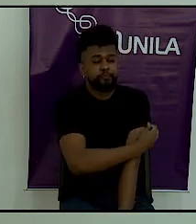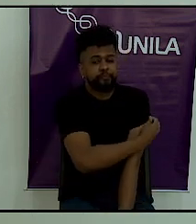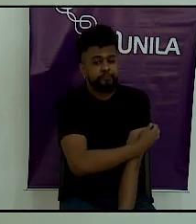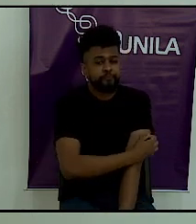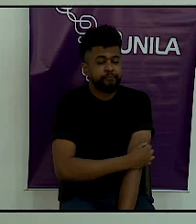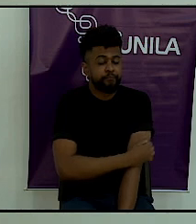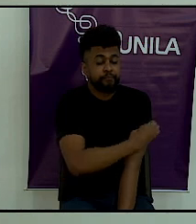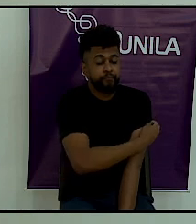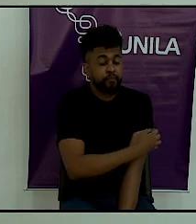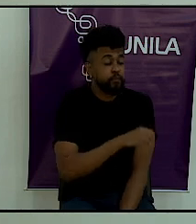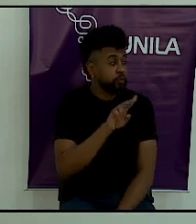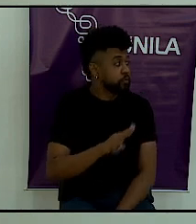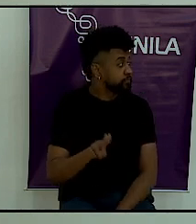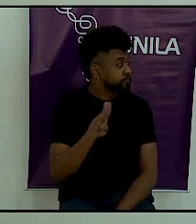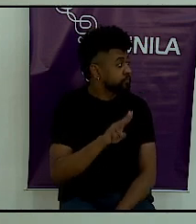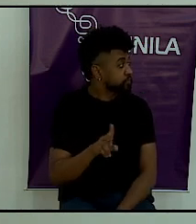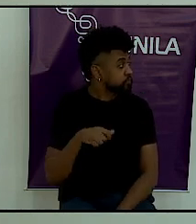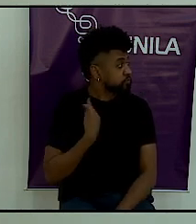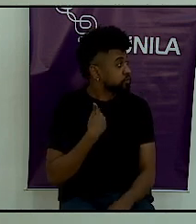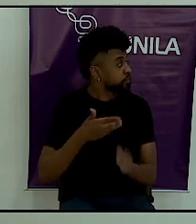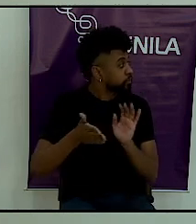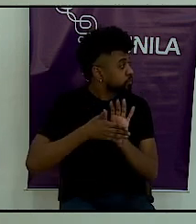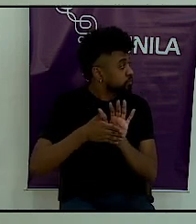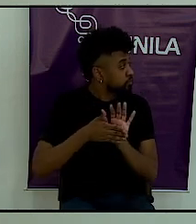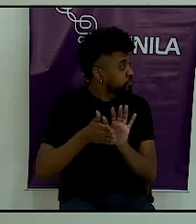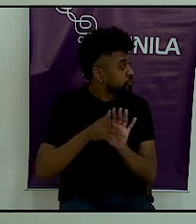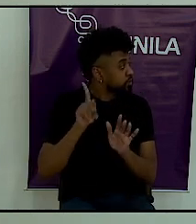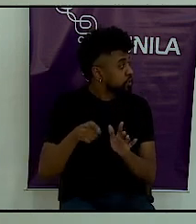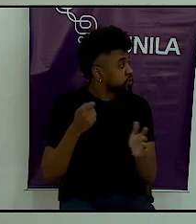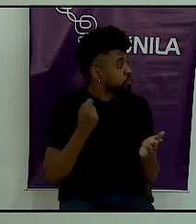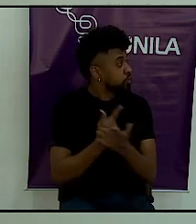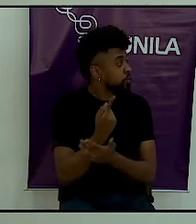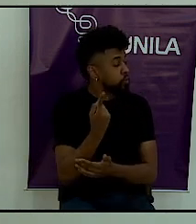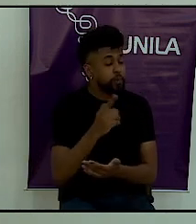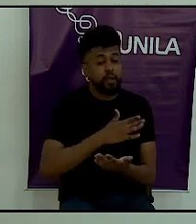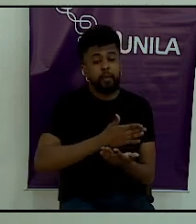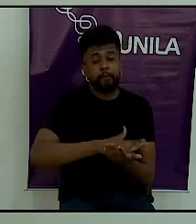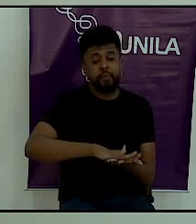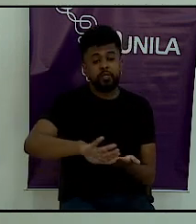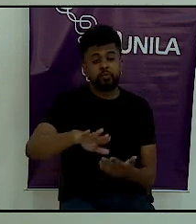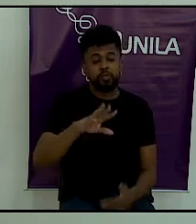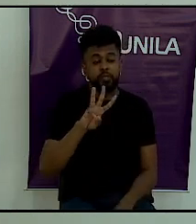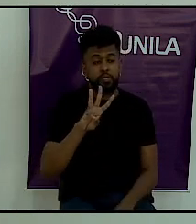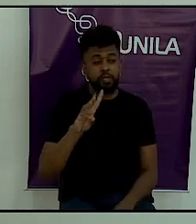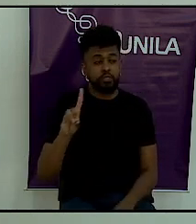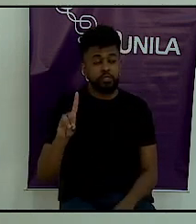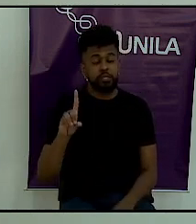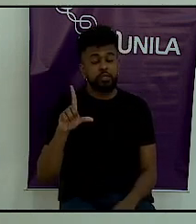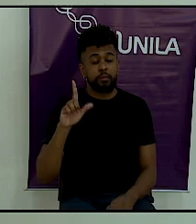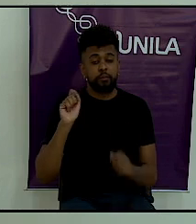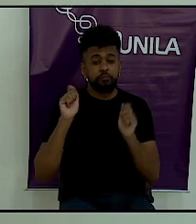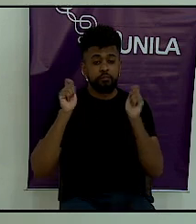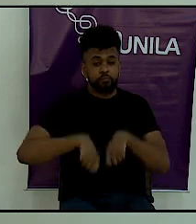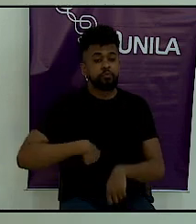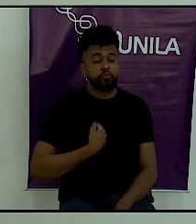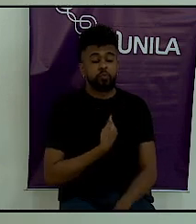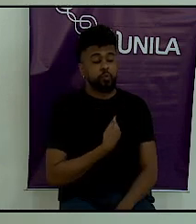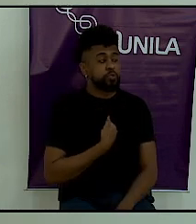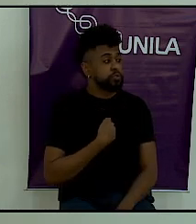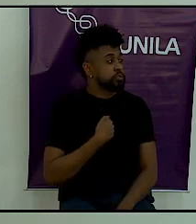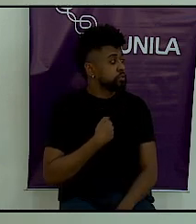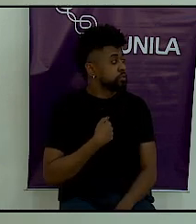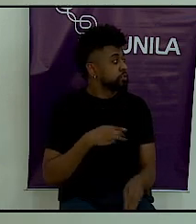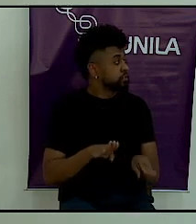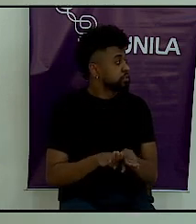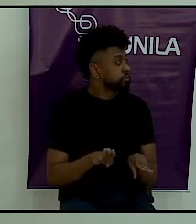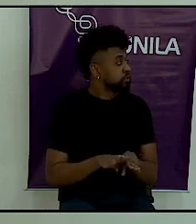nessas atividades. E a nossa proposta nesse ano seria de comprar uma impressora para atender a demanda, né, não só nossa lá, mas do